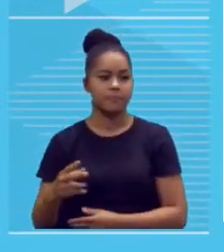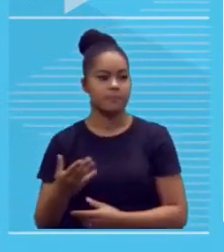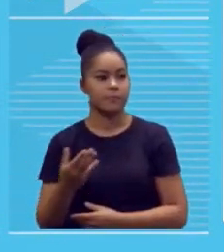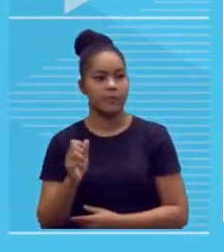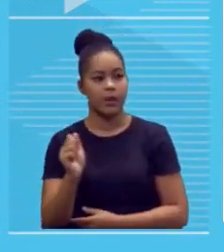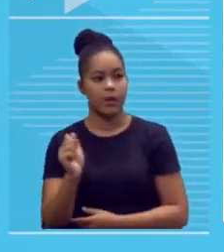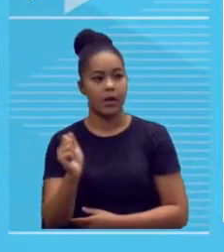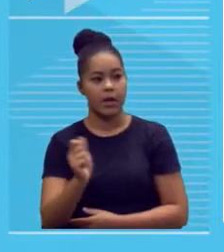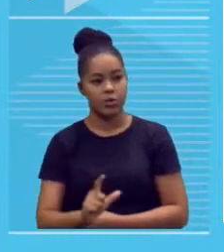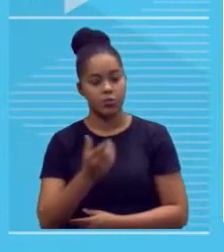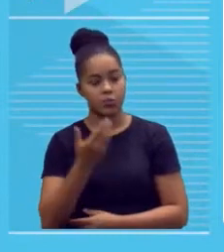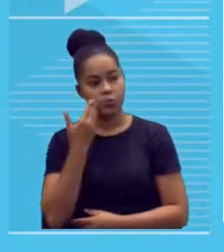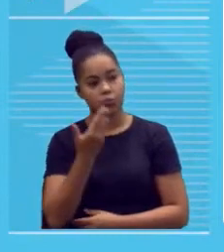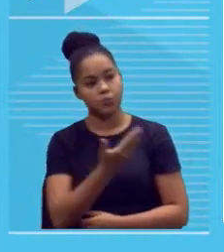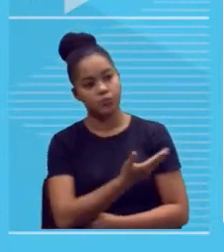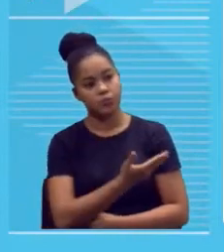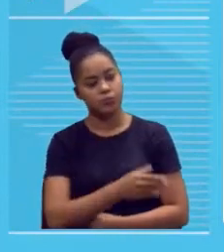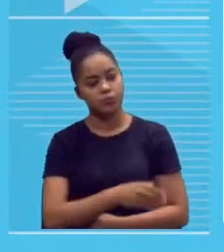é 1.